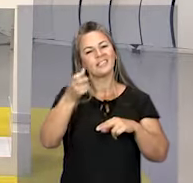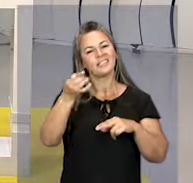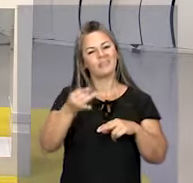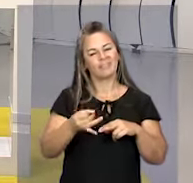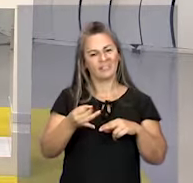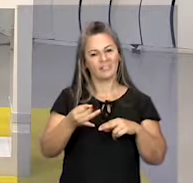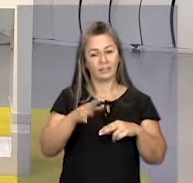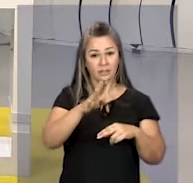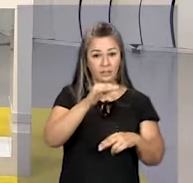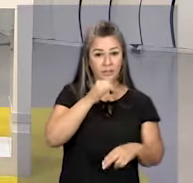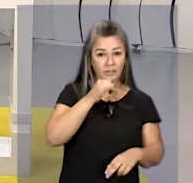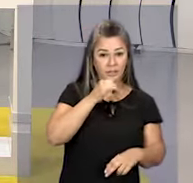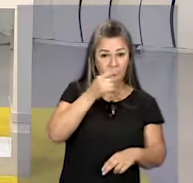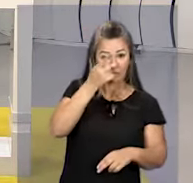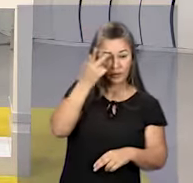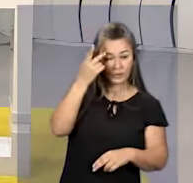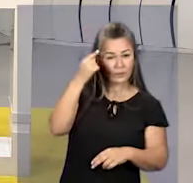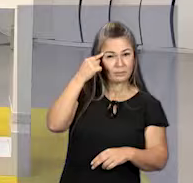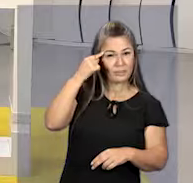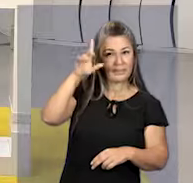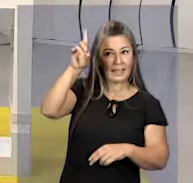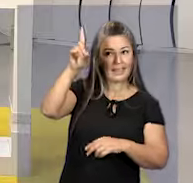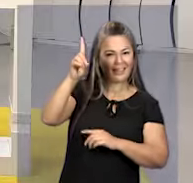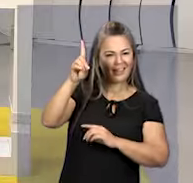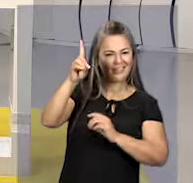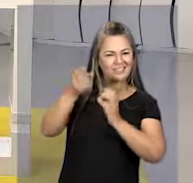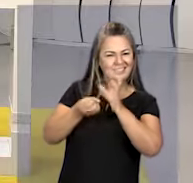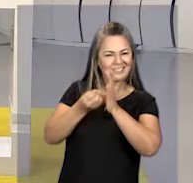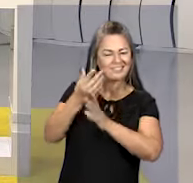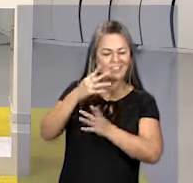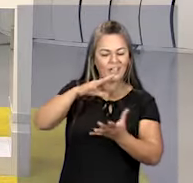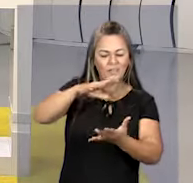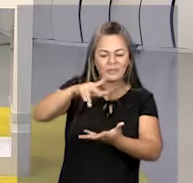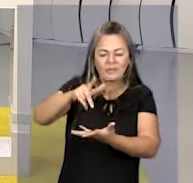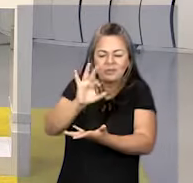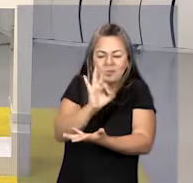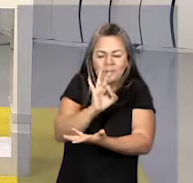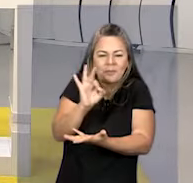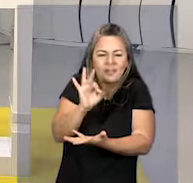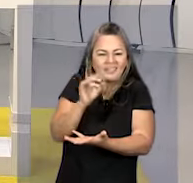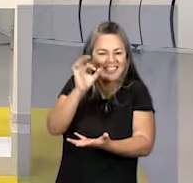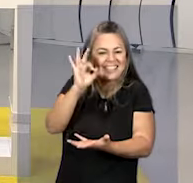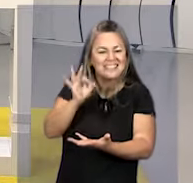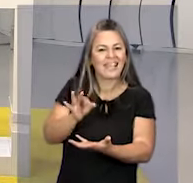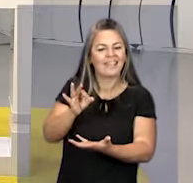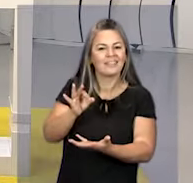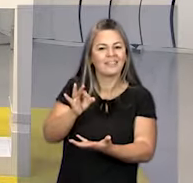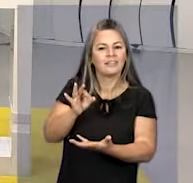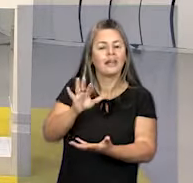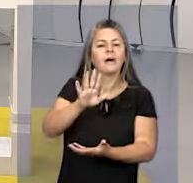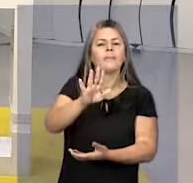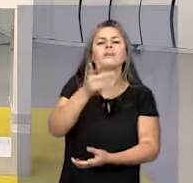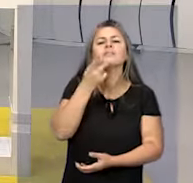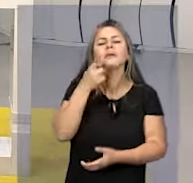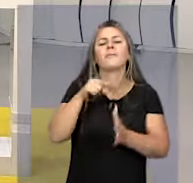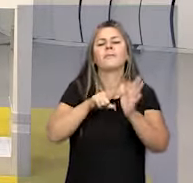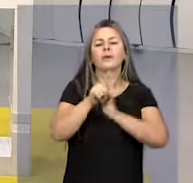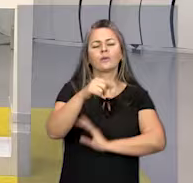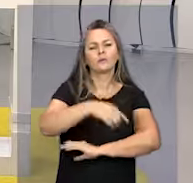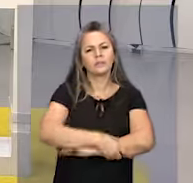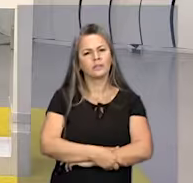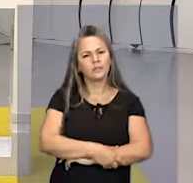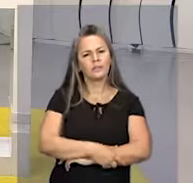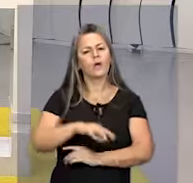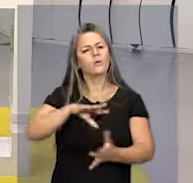que Deus criou o mundo, que ele era bom e que ele fez tudo perfeito, e aí elas começam a se questionar, mas por que existem